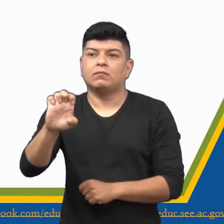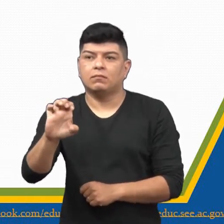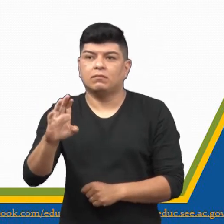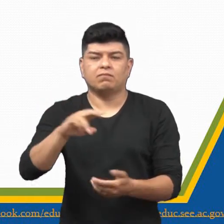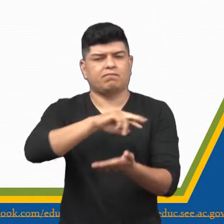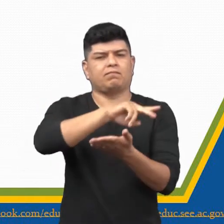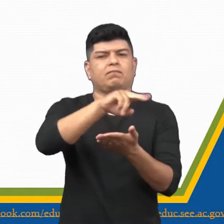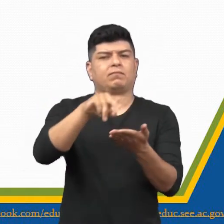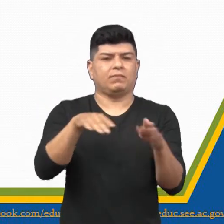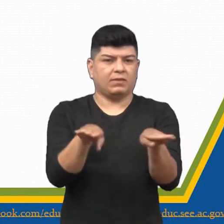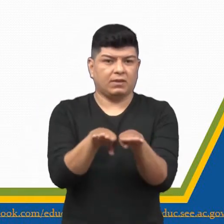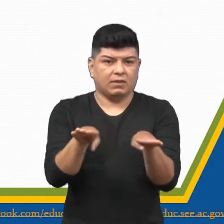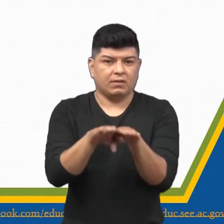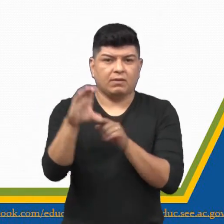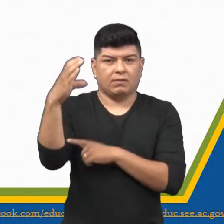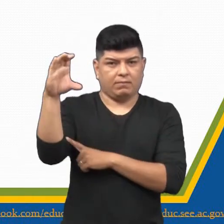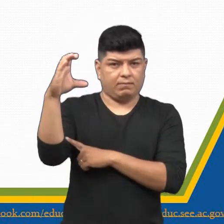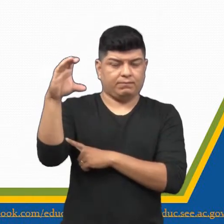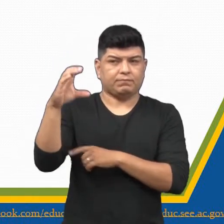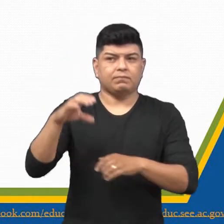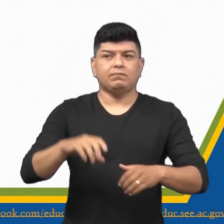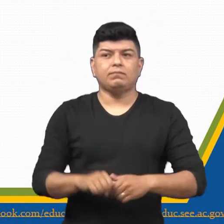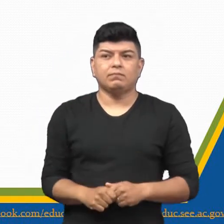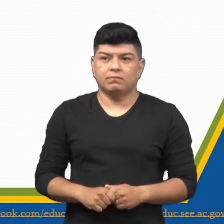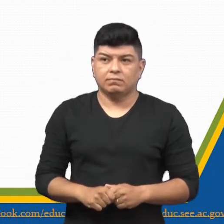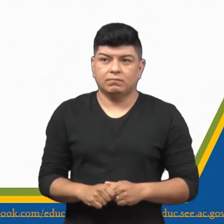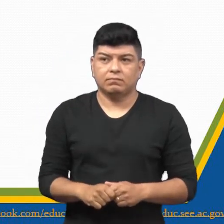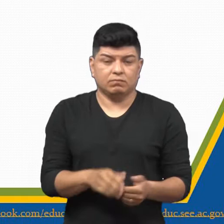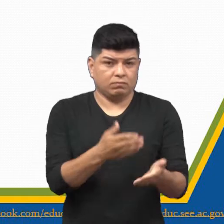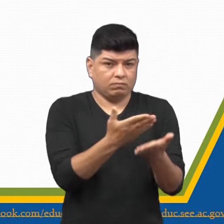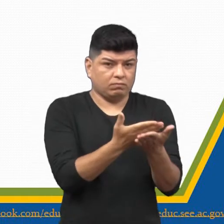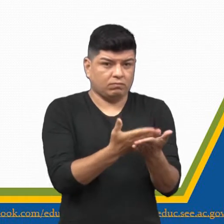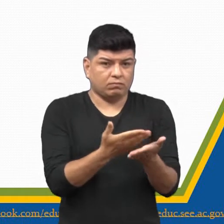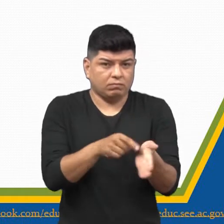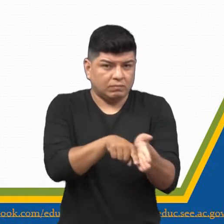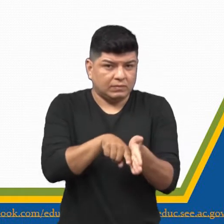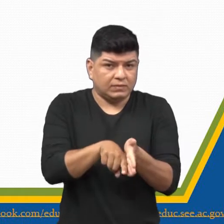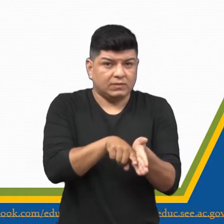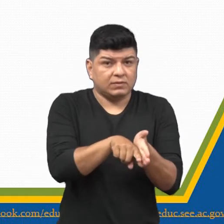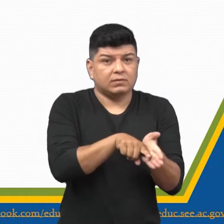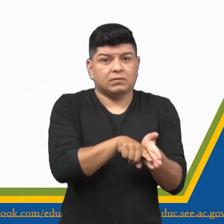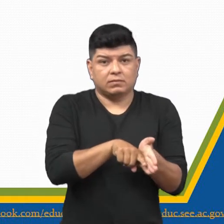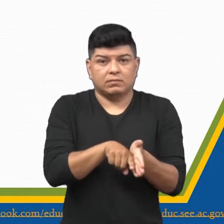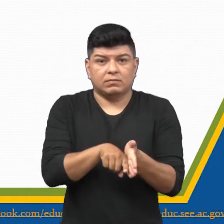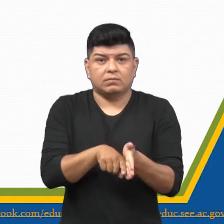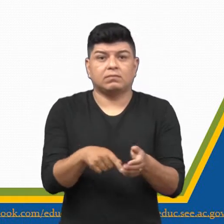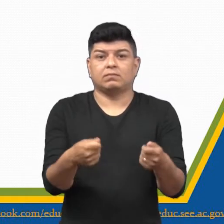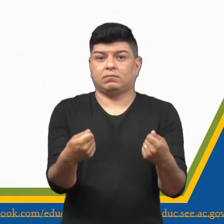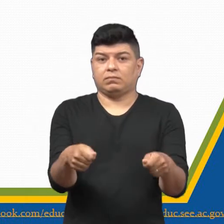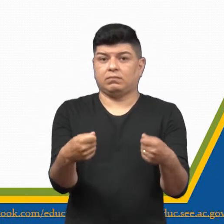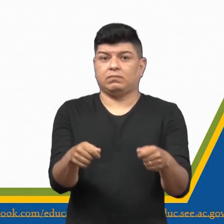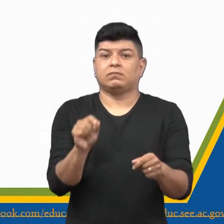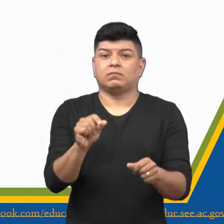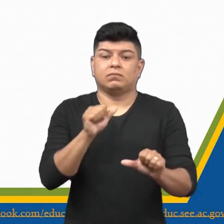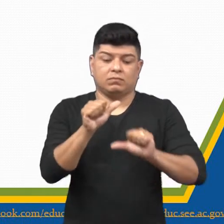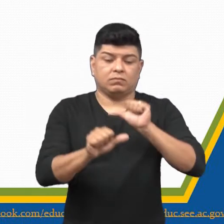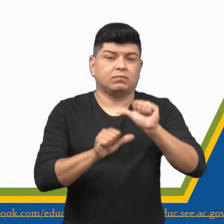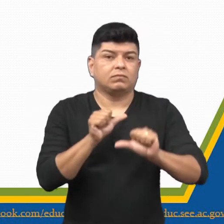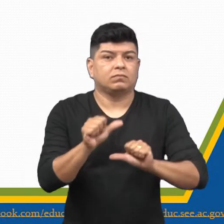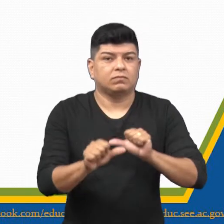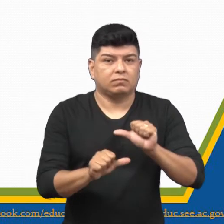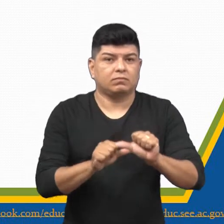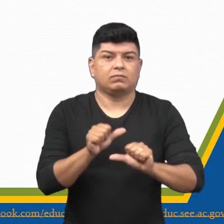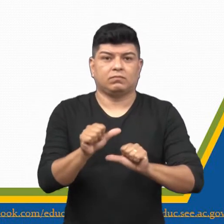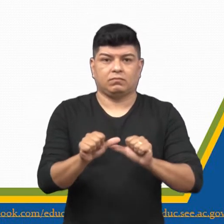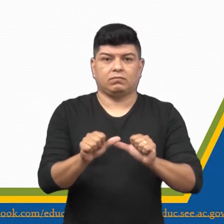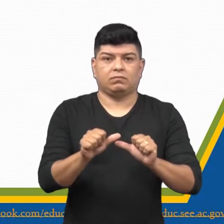muitos outros cientistas. Em seus estudos, o procedimento consistia em alterar